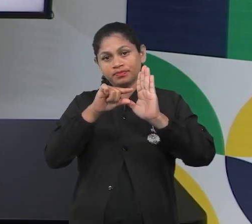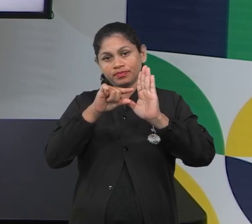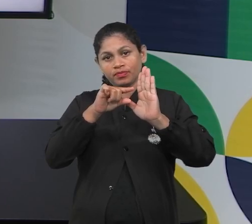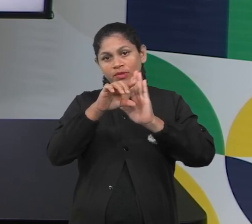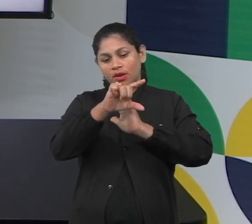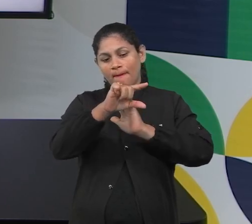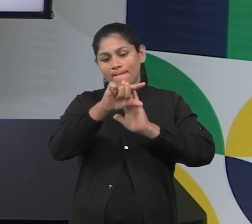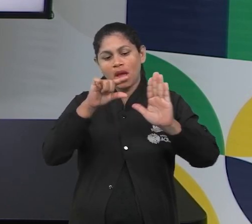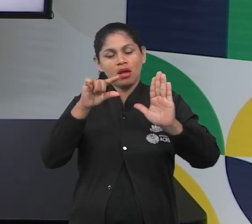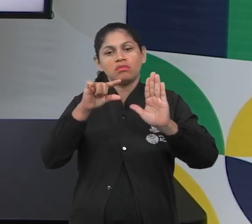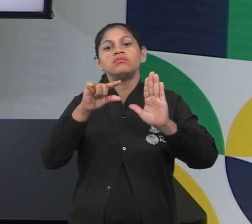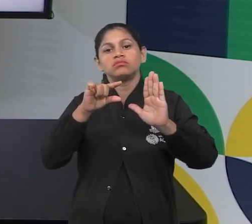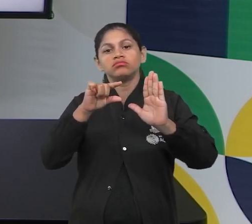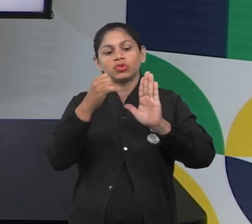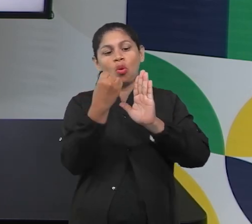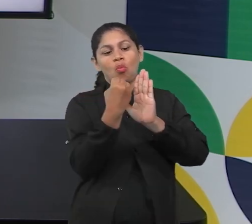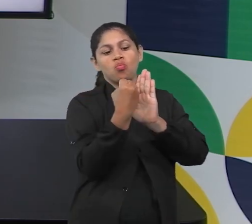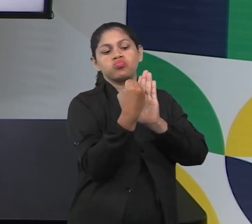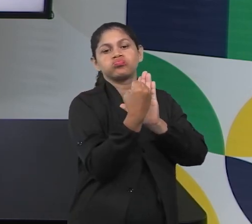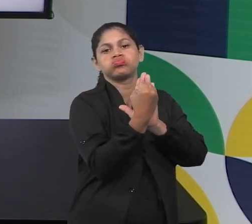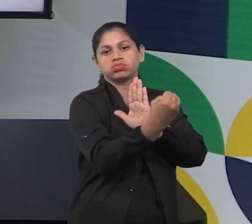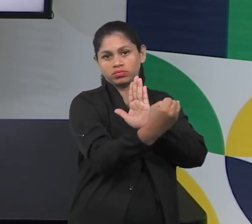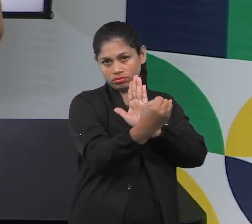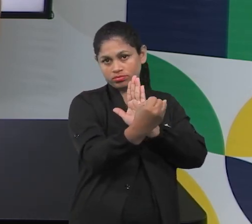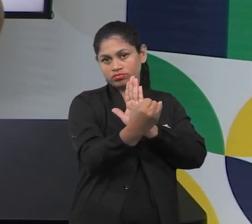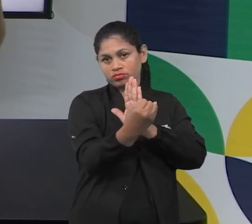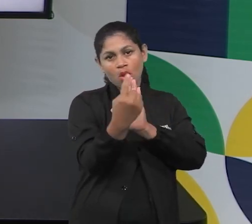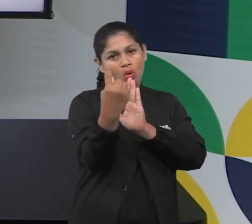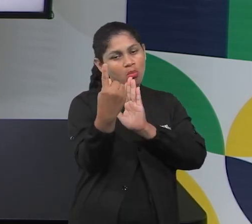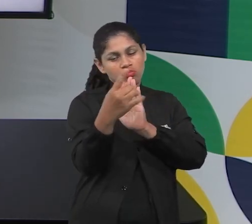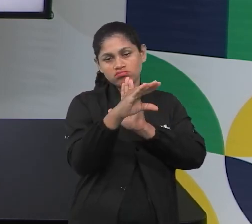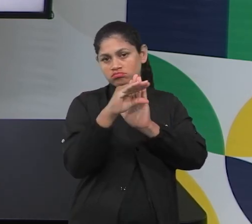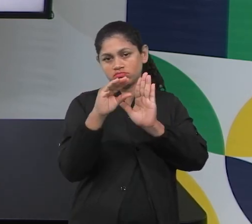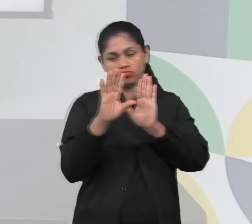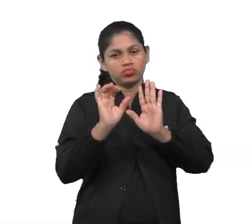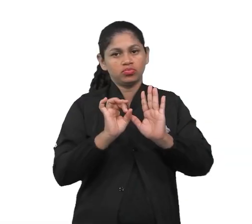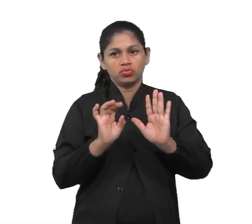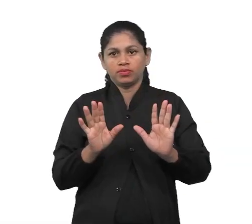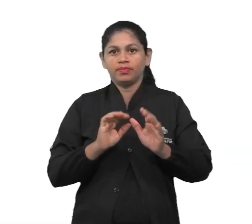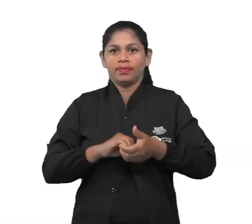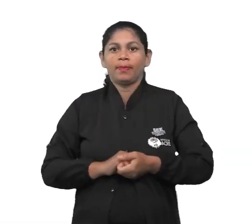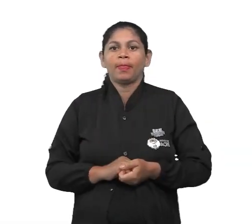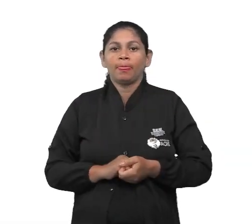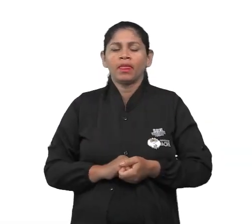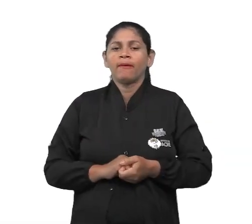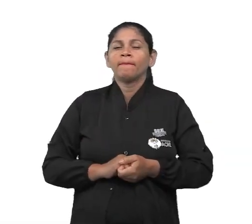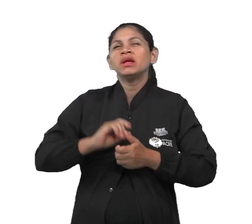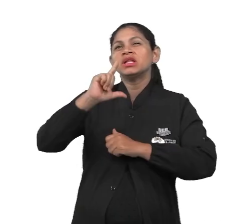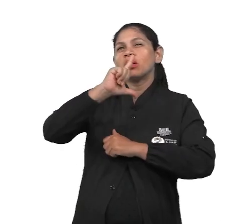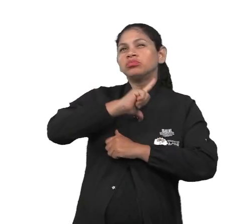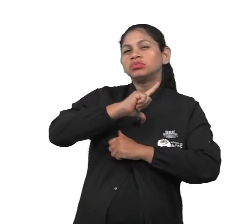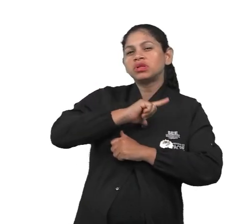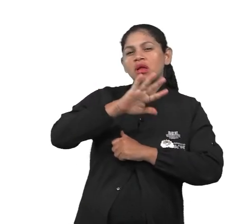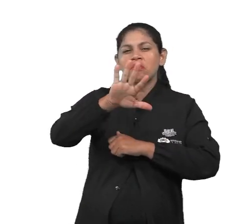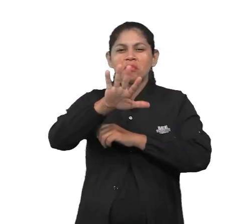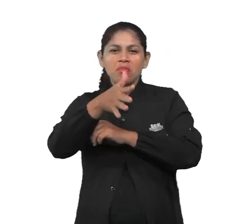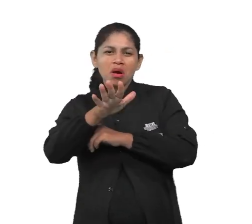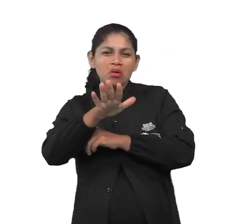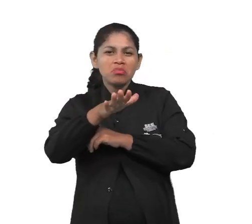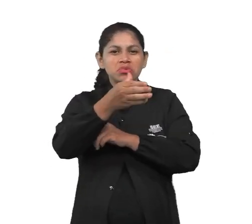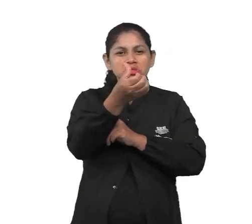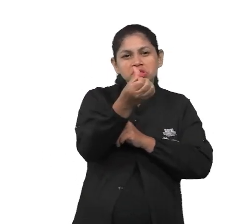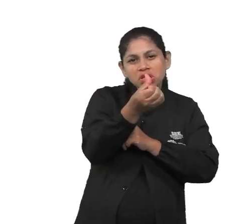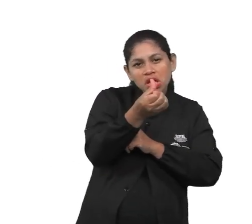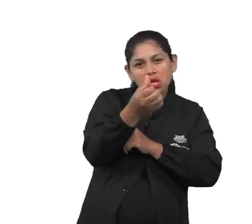4 parágrafos, a introdução terá um e será o primeiro. Esse parágrafo vai ter uma extensão de 6 a